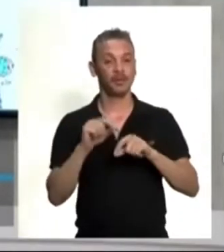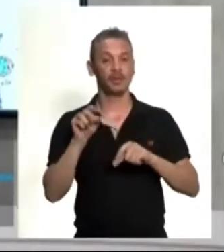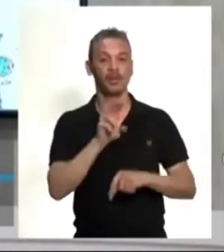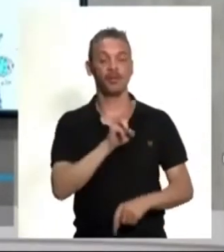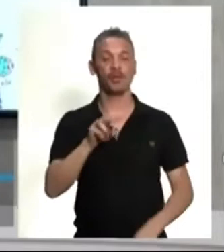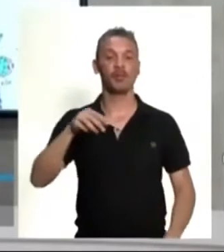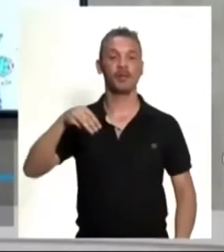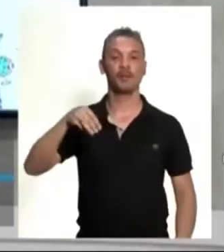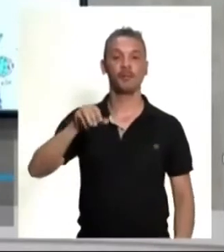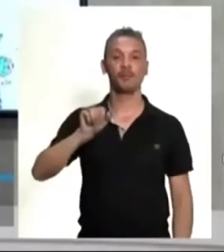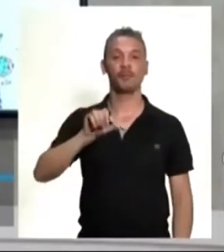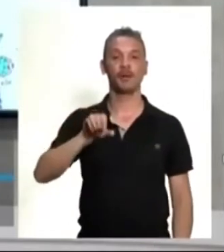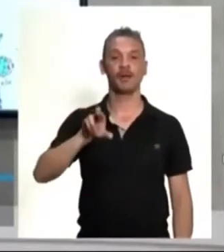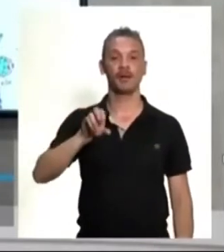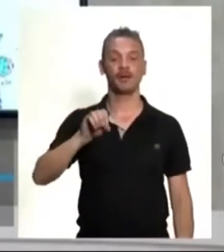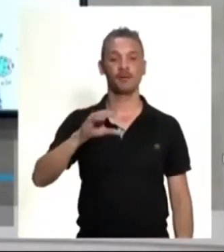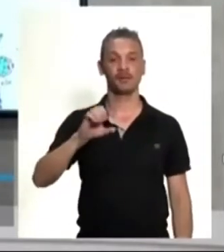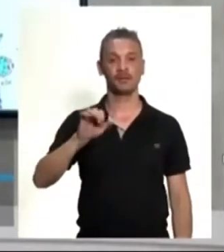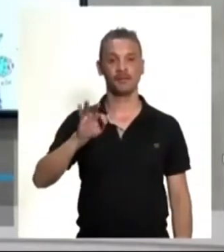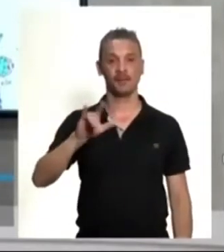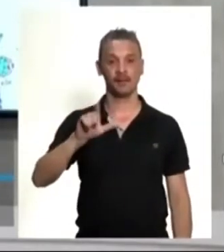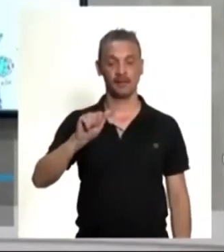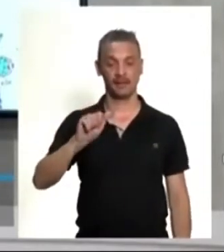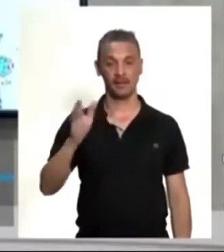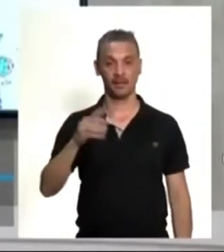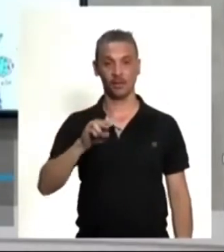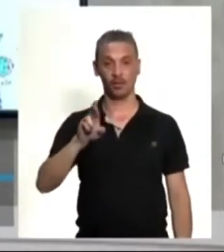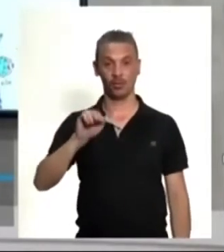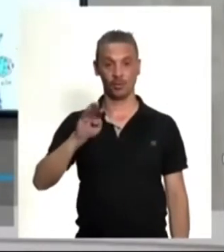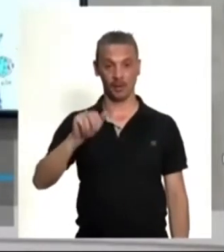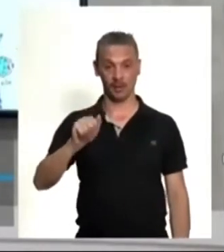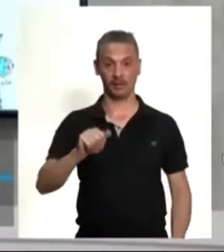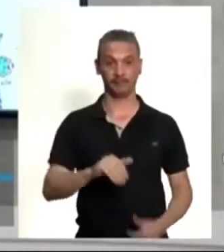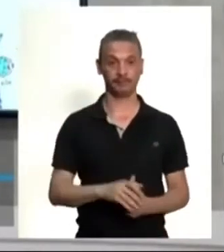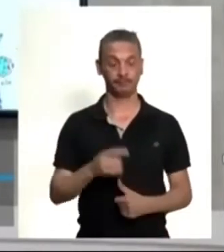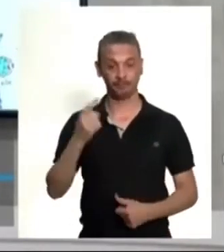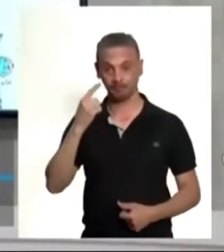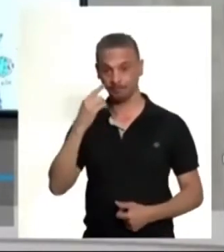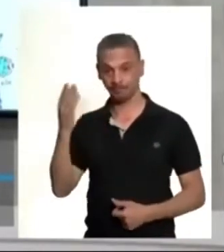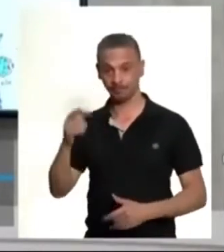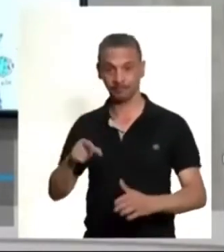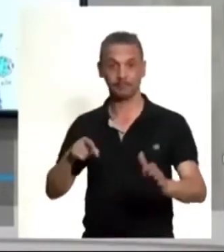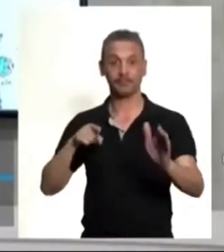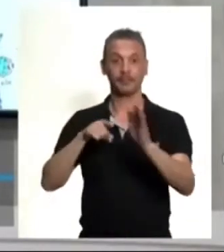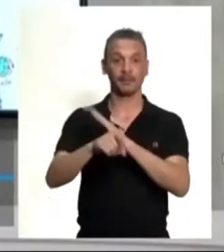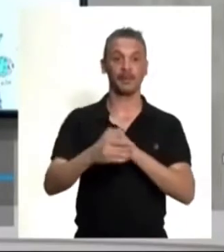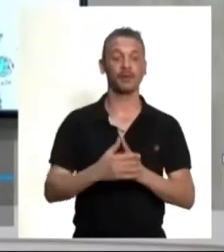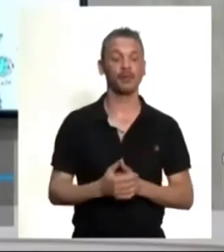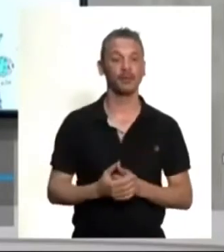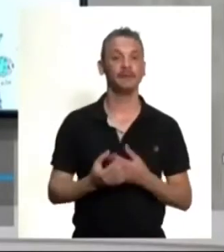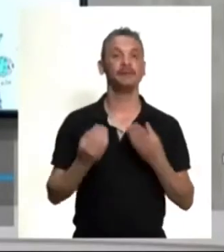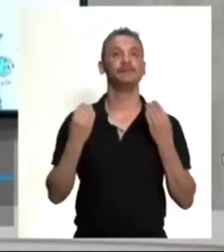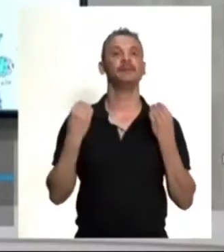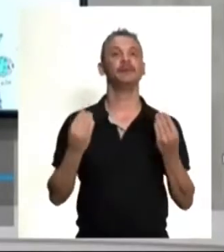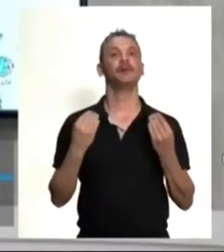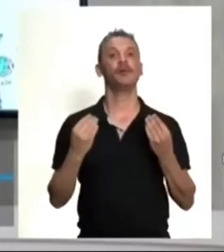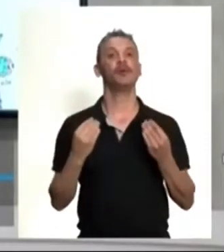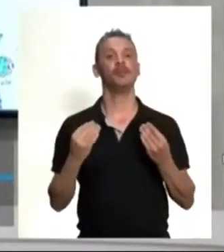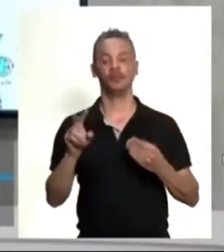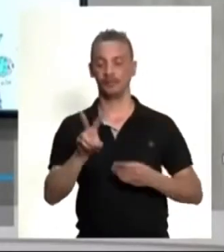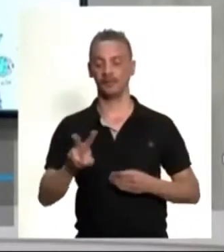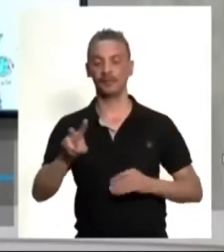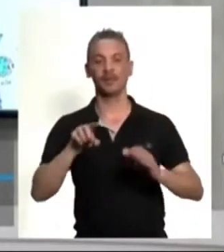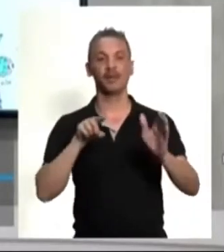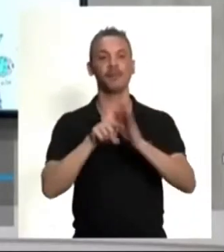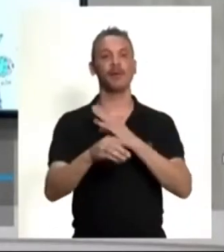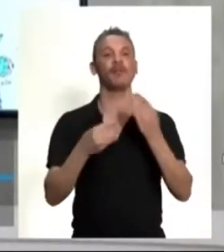de macrocefalia urbana. Beleza? Bom, a minha pergunta é, como é que isso aparece no vestibular?